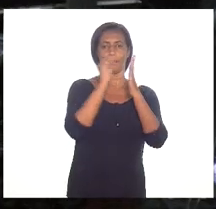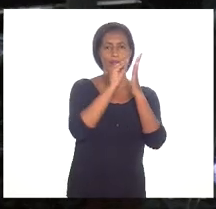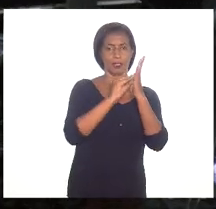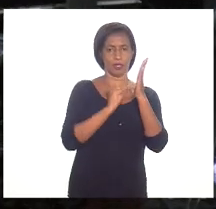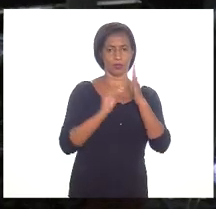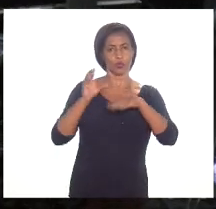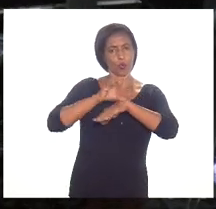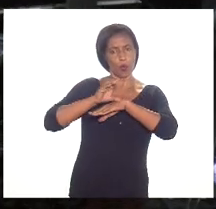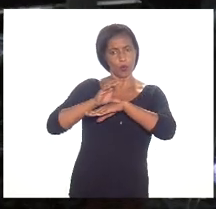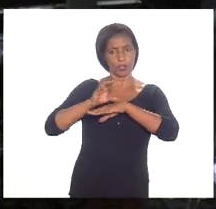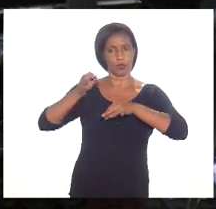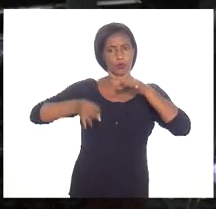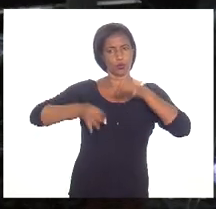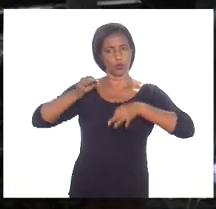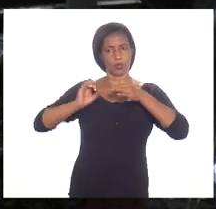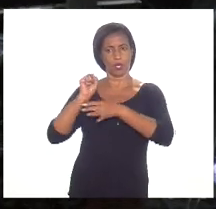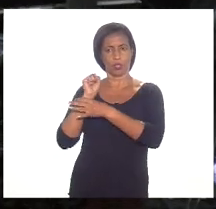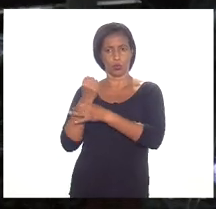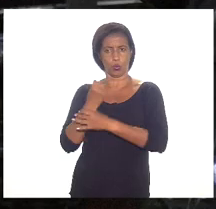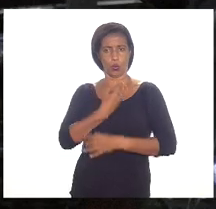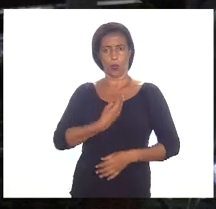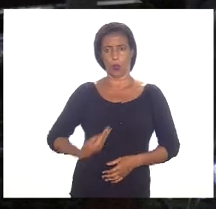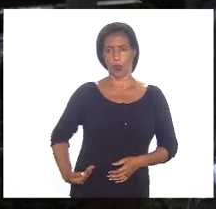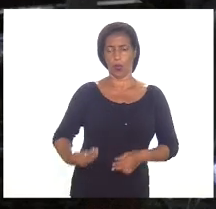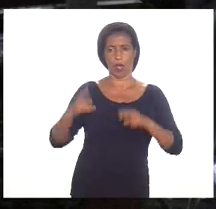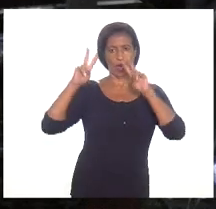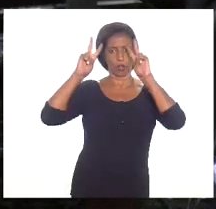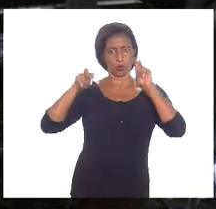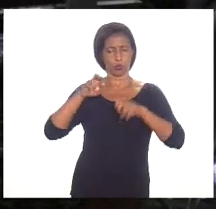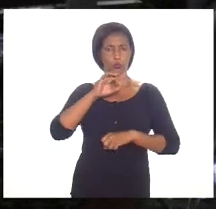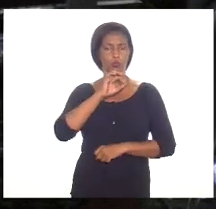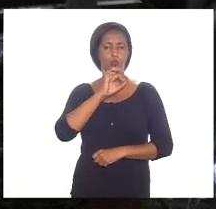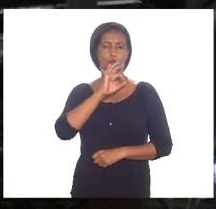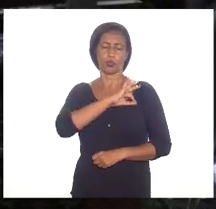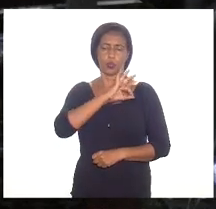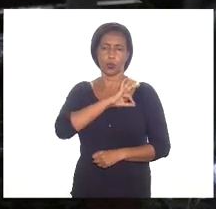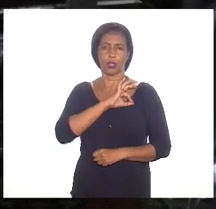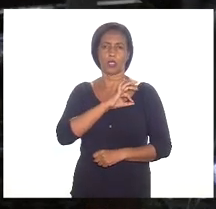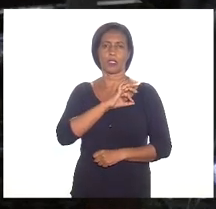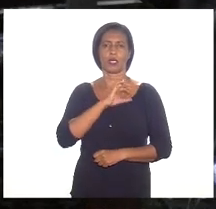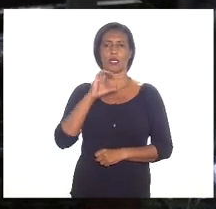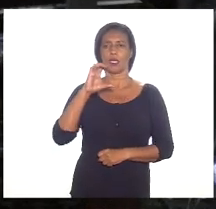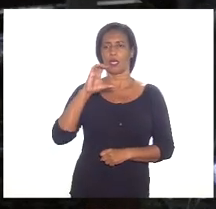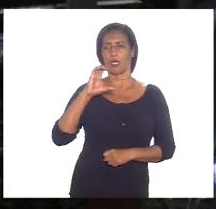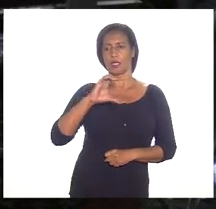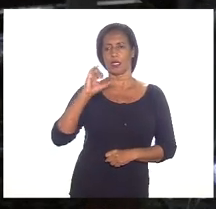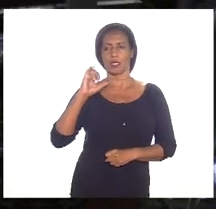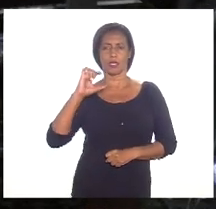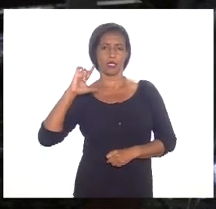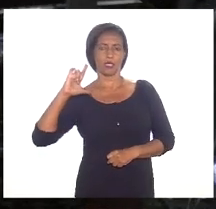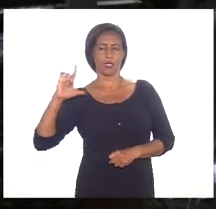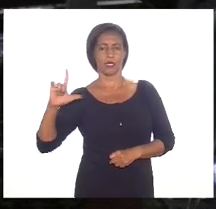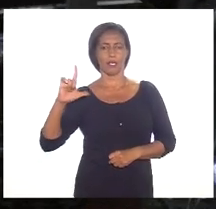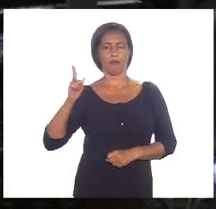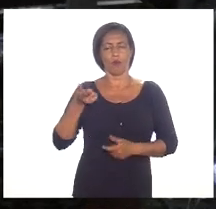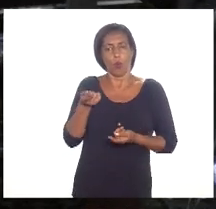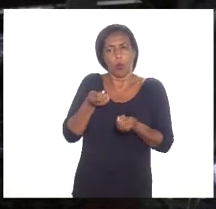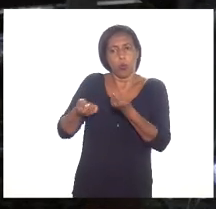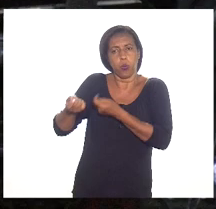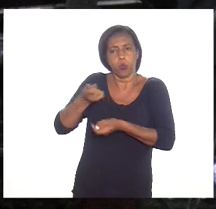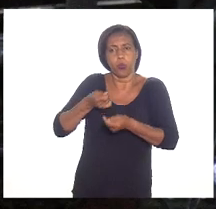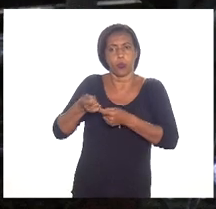de constituição e justiça e segurança pública e assuntos de polícia a civil EA economia dos de comércio de orçamento Finanças